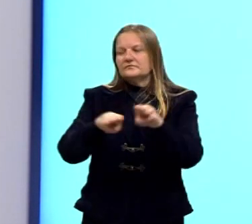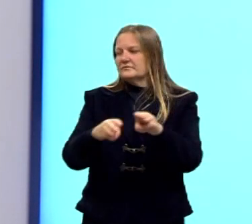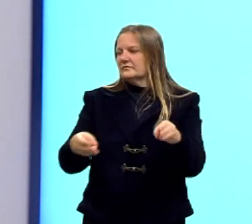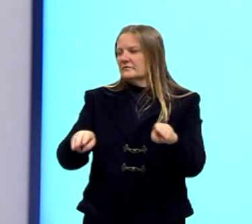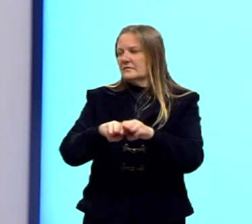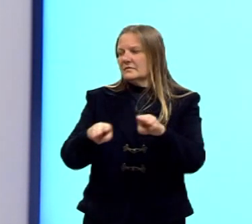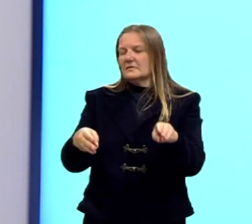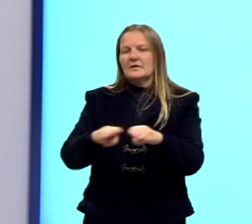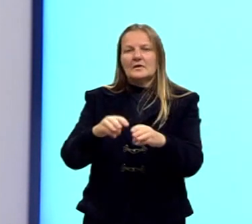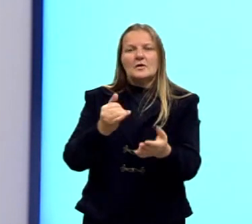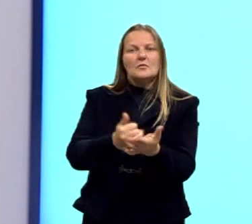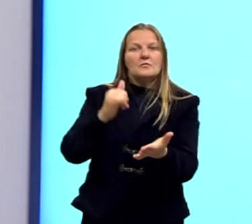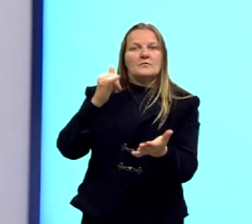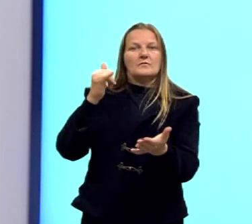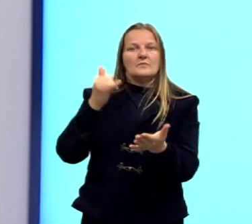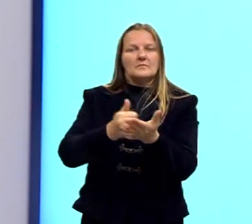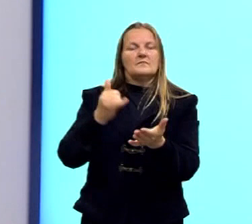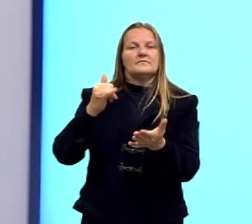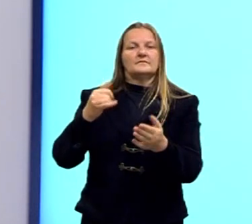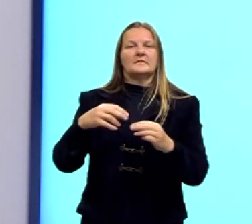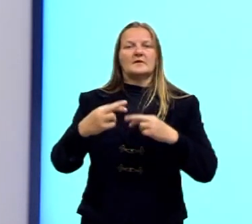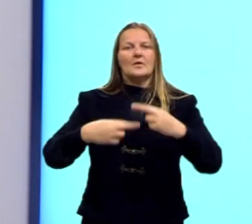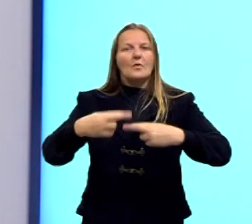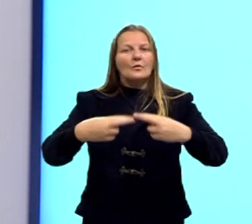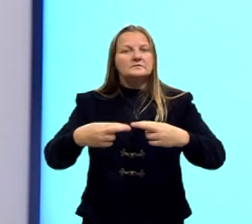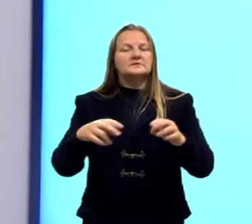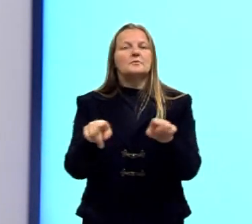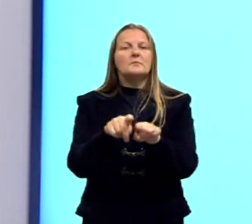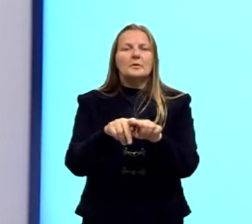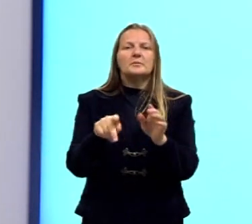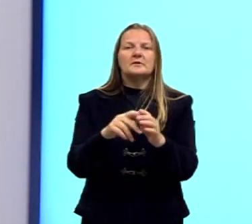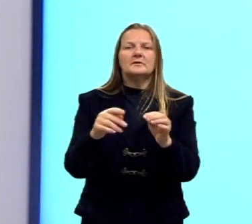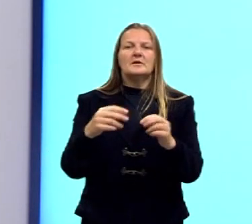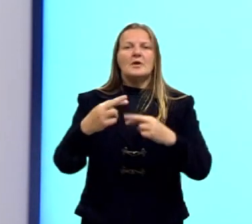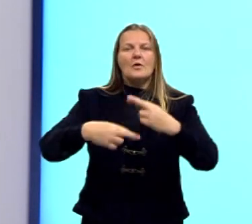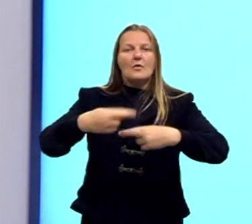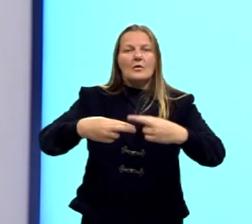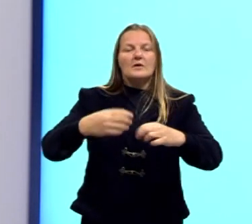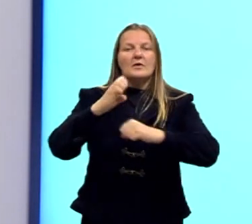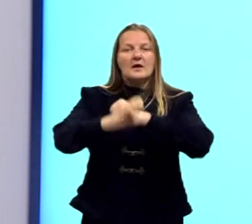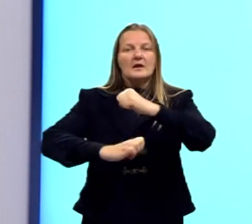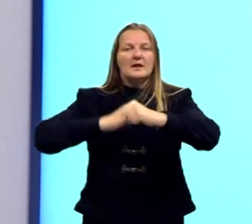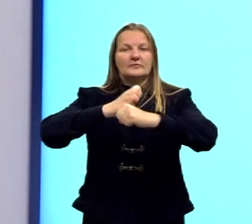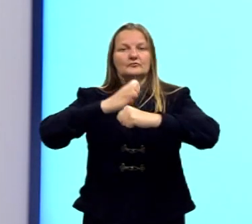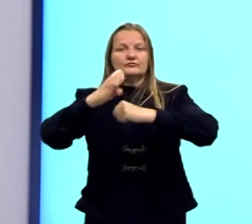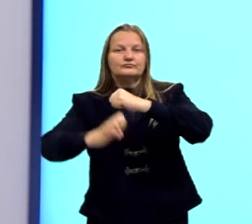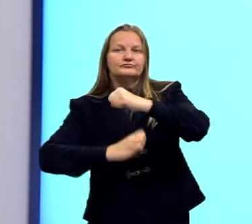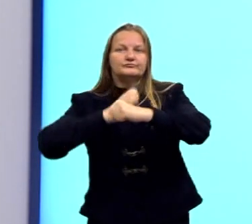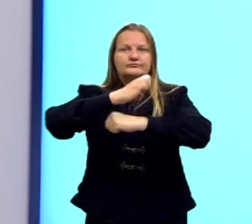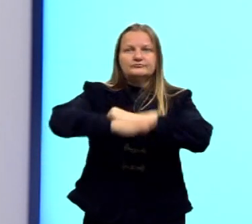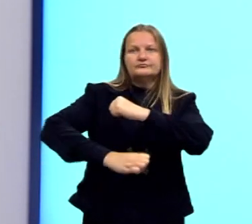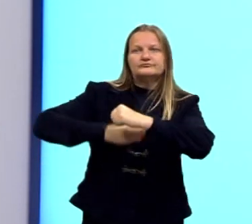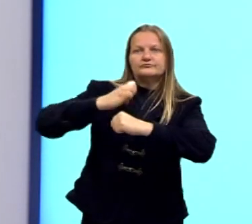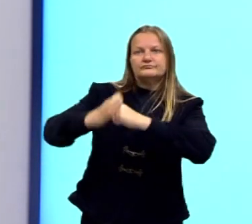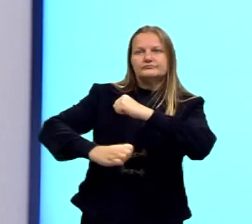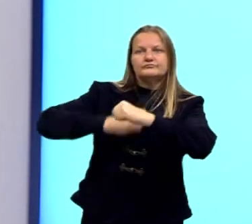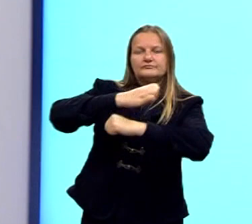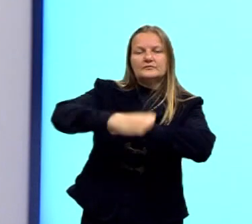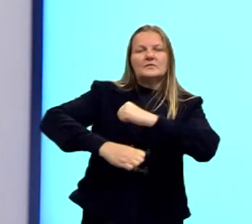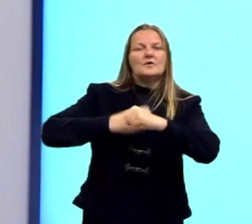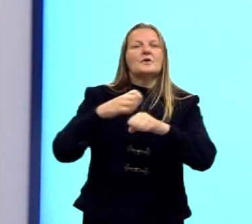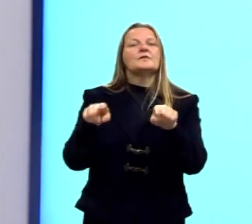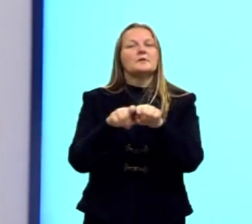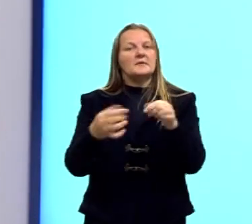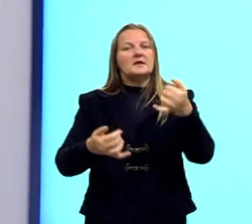a rotação do elétron especificamente essa rotação do elétron muitas vezes a gente vê até em